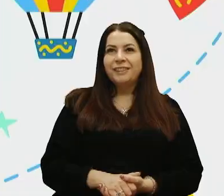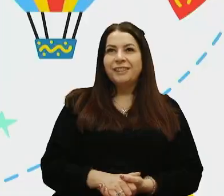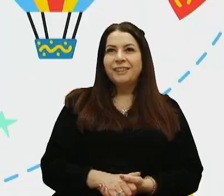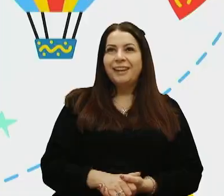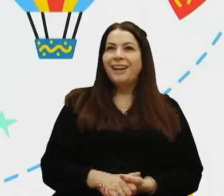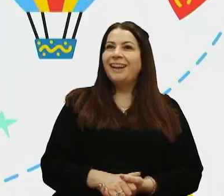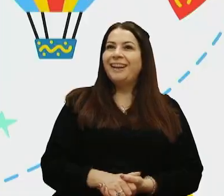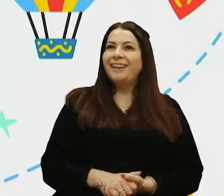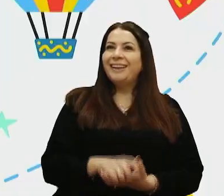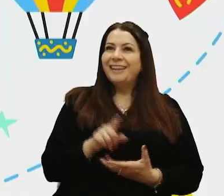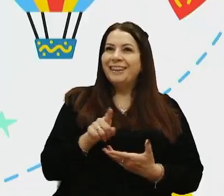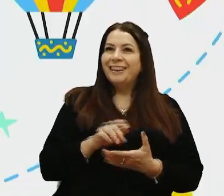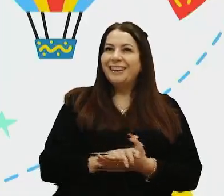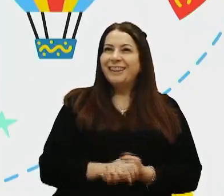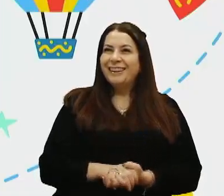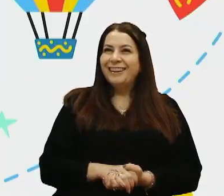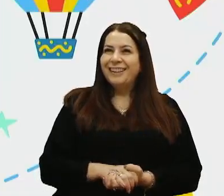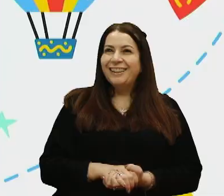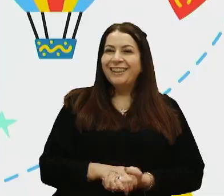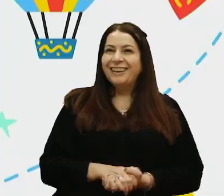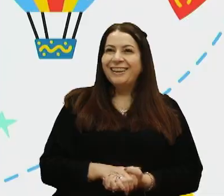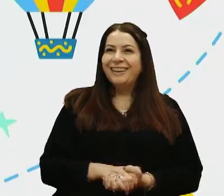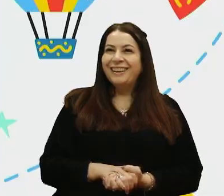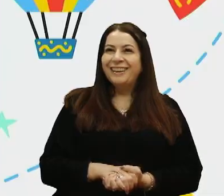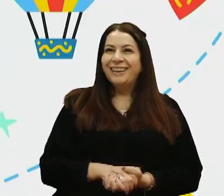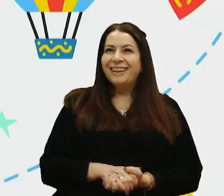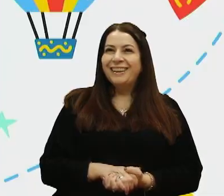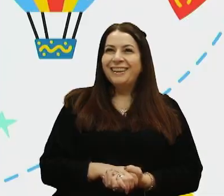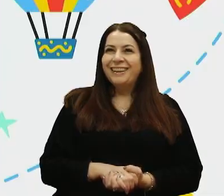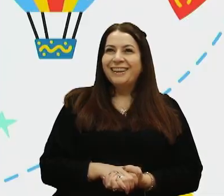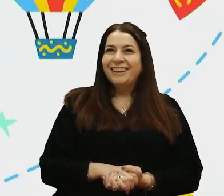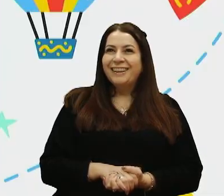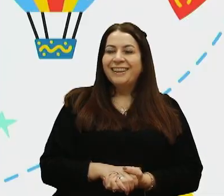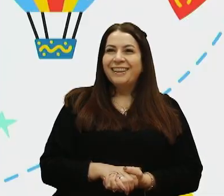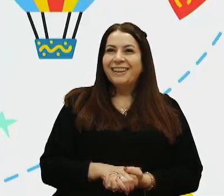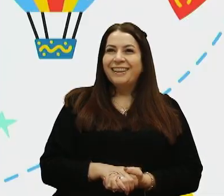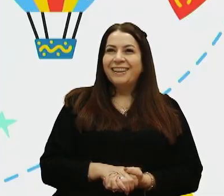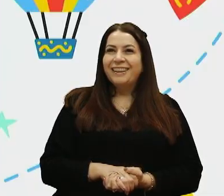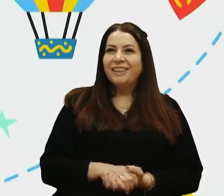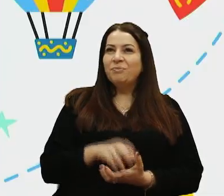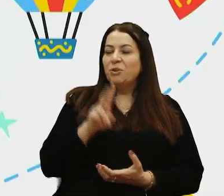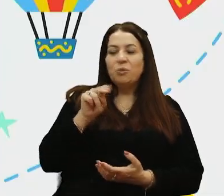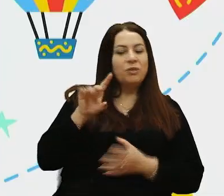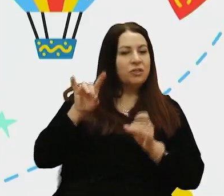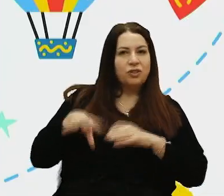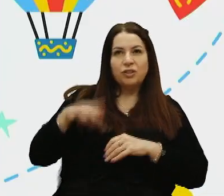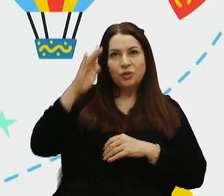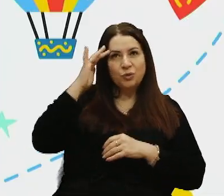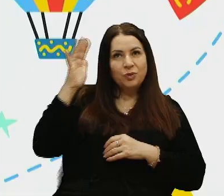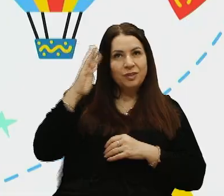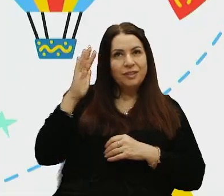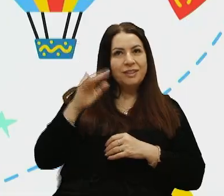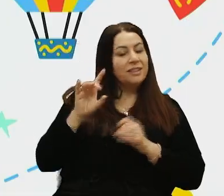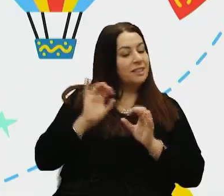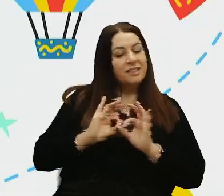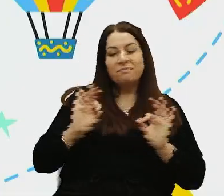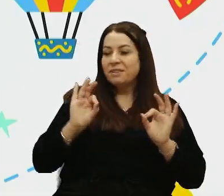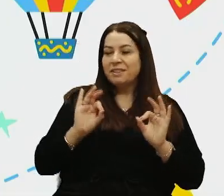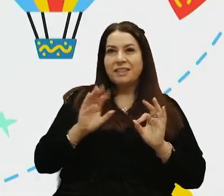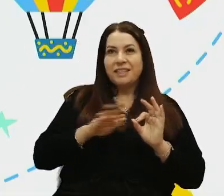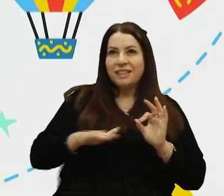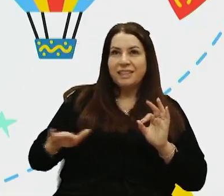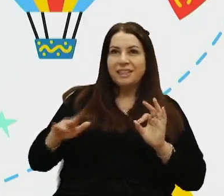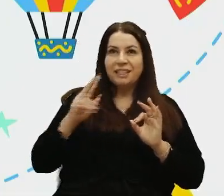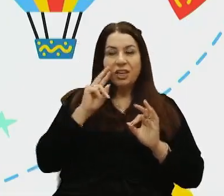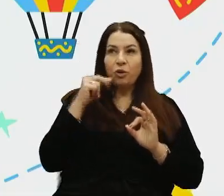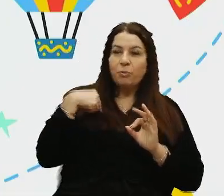Caraca, onde que vocês arrumaram? Dá um abraço aqui. Pra nunca desistir de um sonho. Simples assim. Desde criança eu me